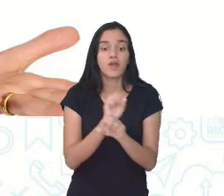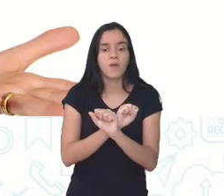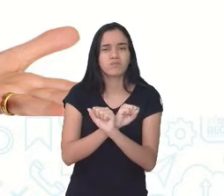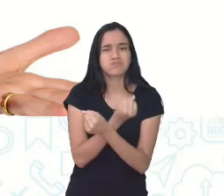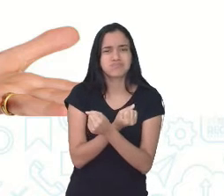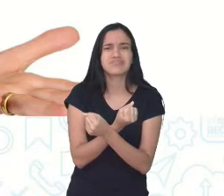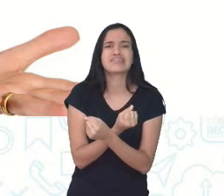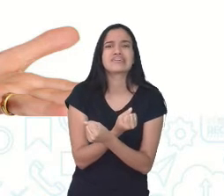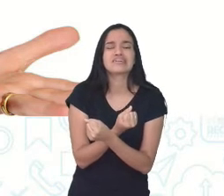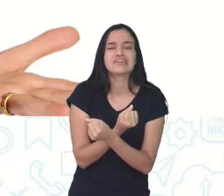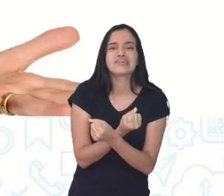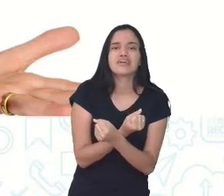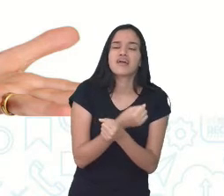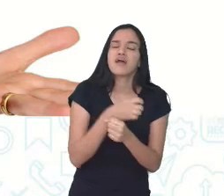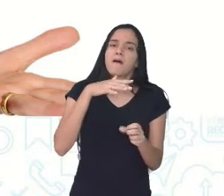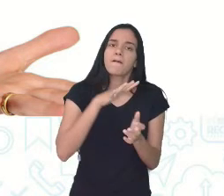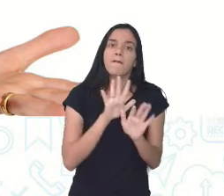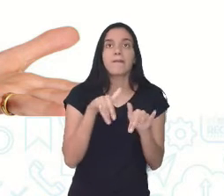que vinham, né?